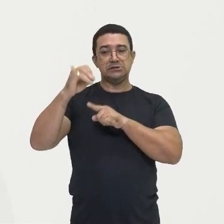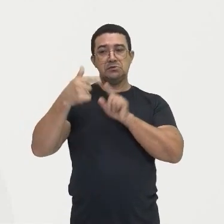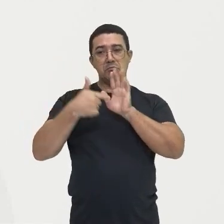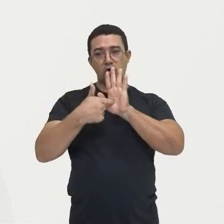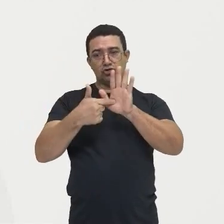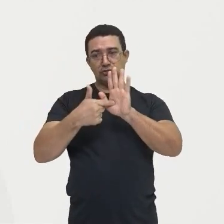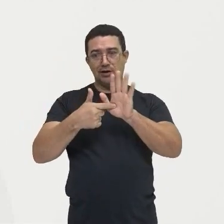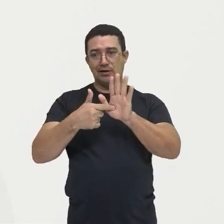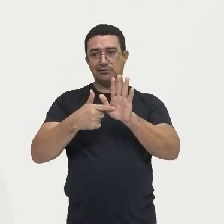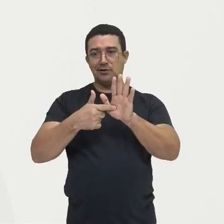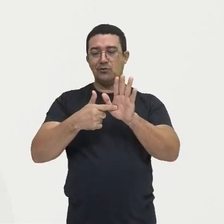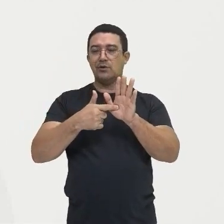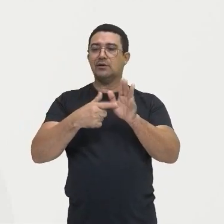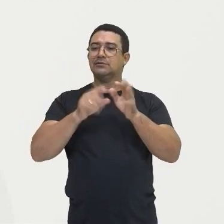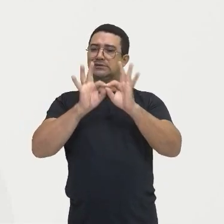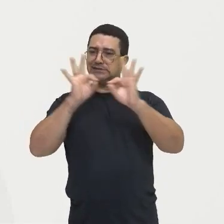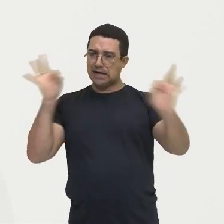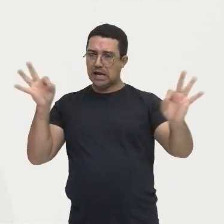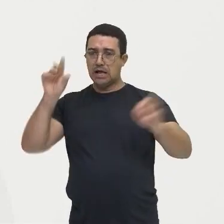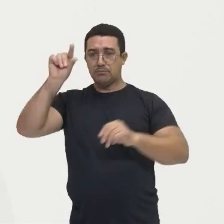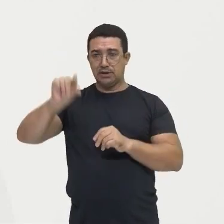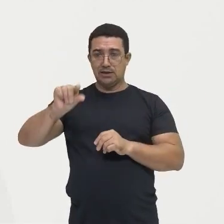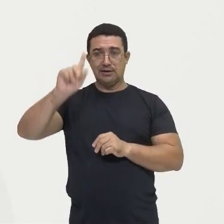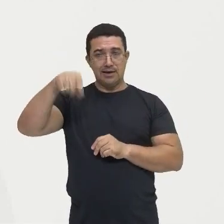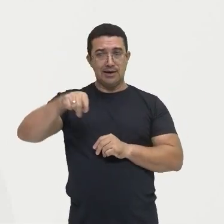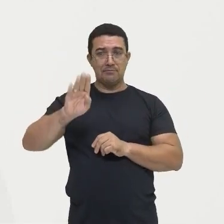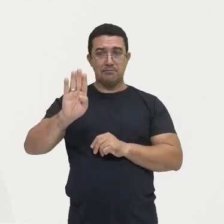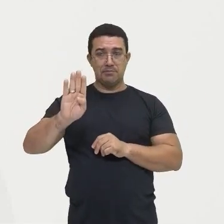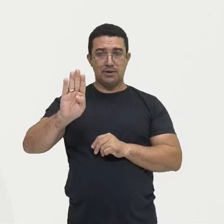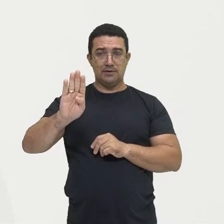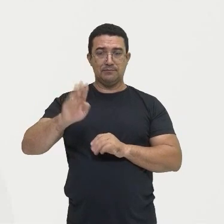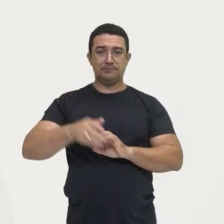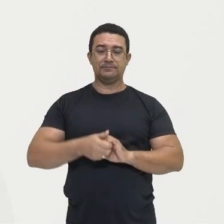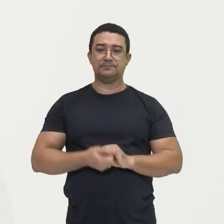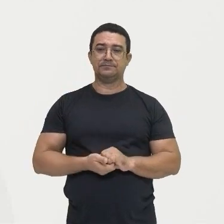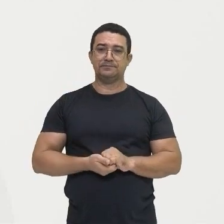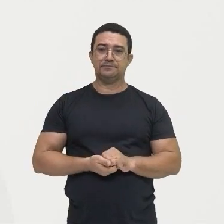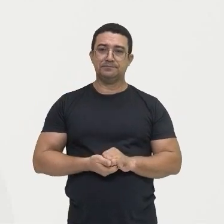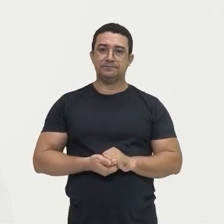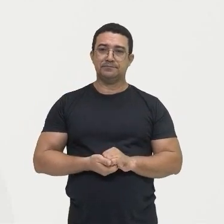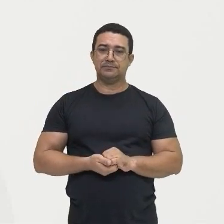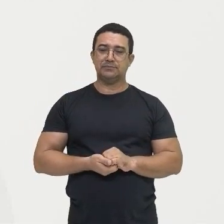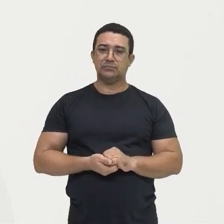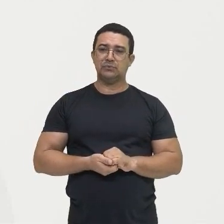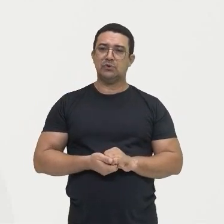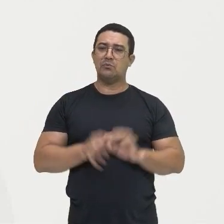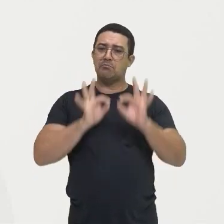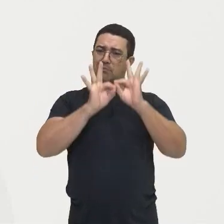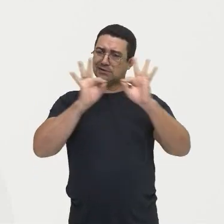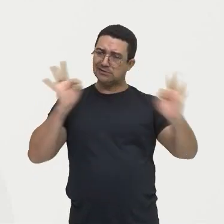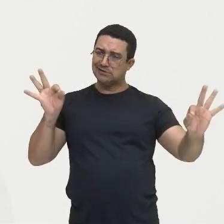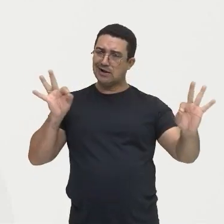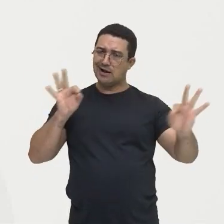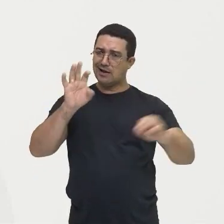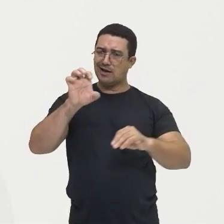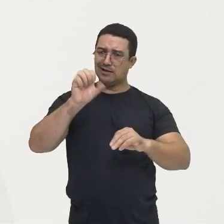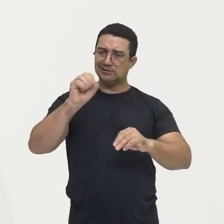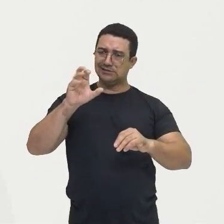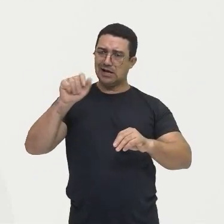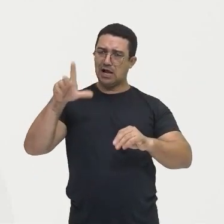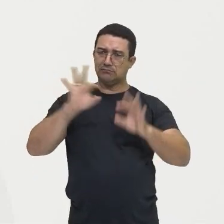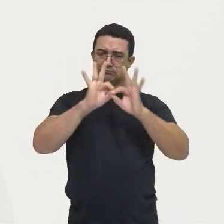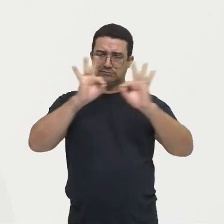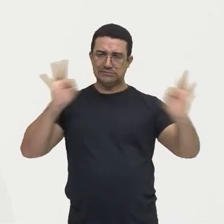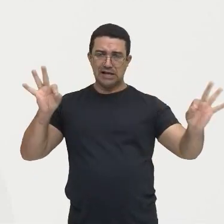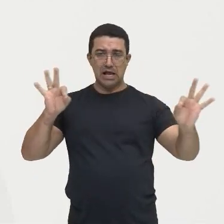pequena, seria a B, tá certo? Numa escala considerada grande, a área representada,